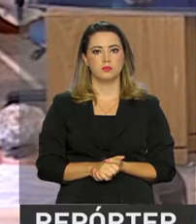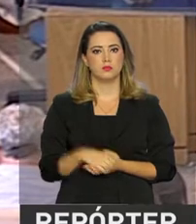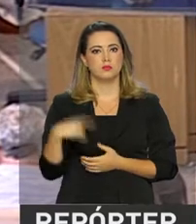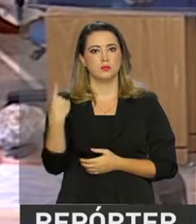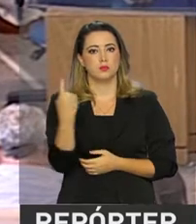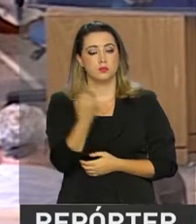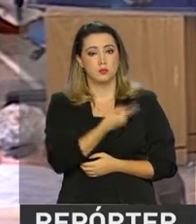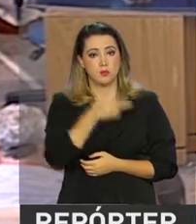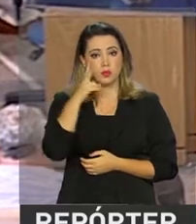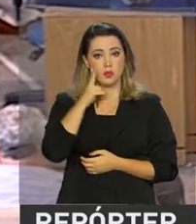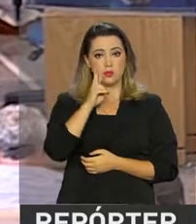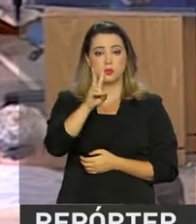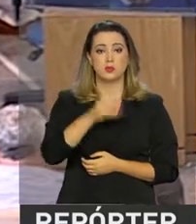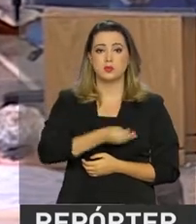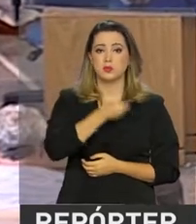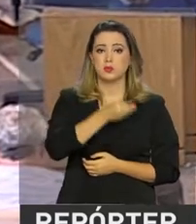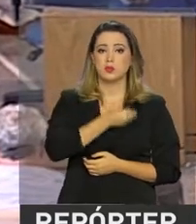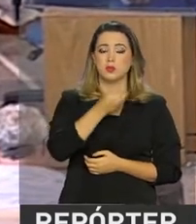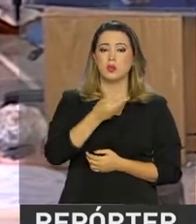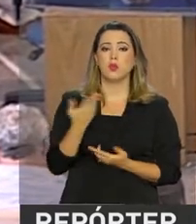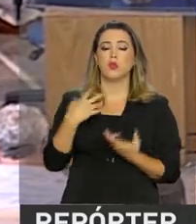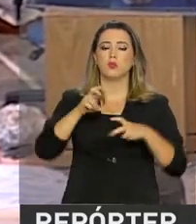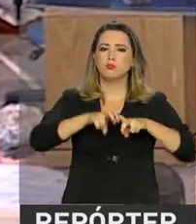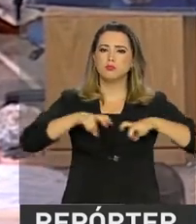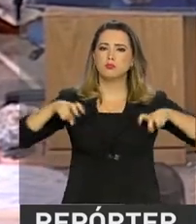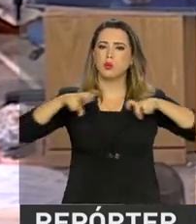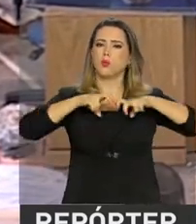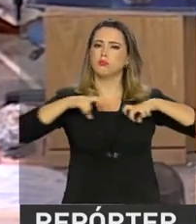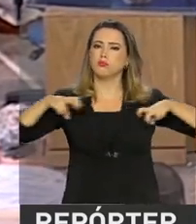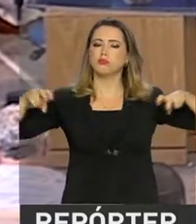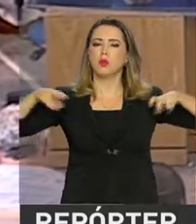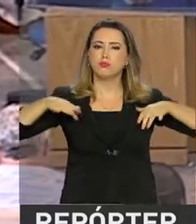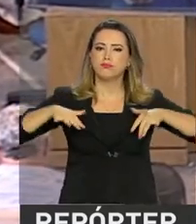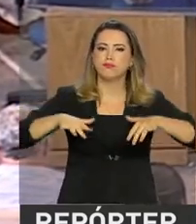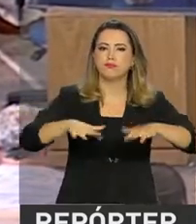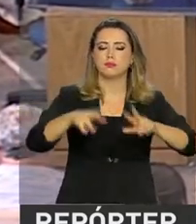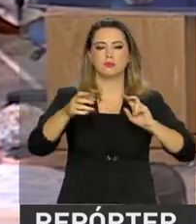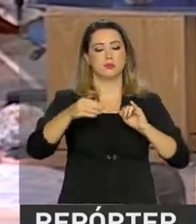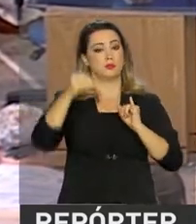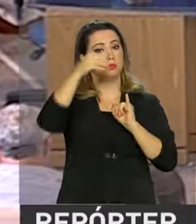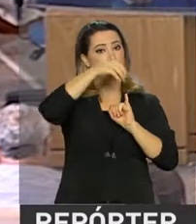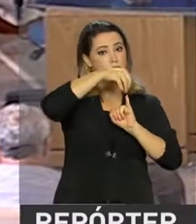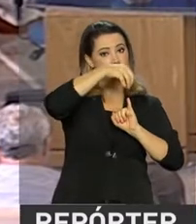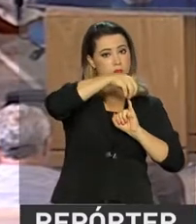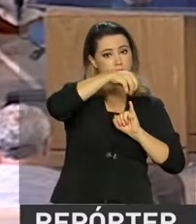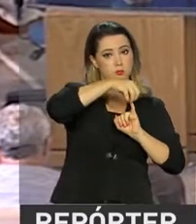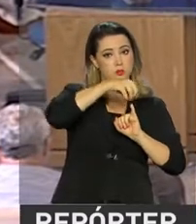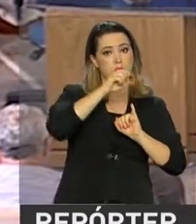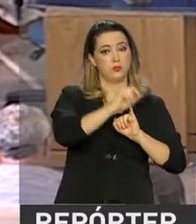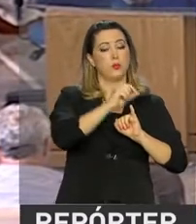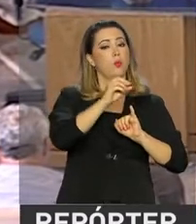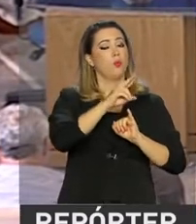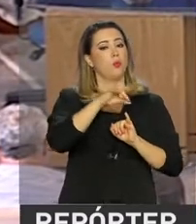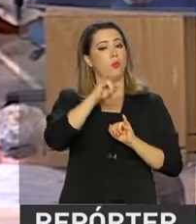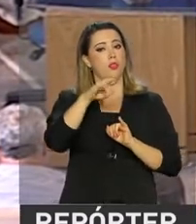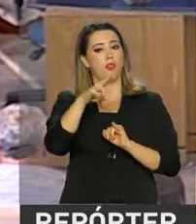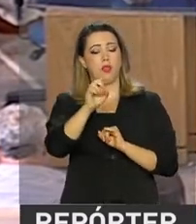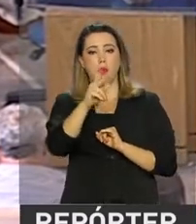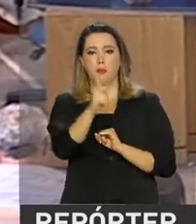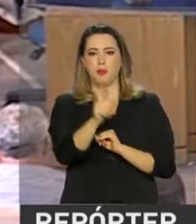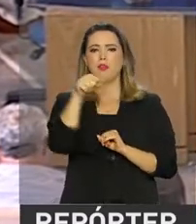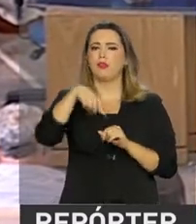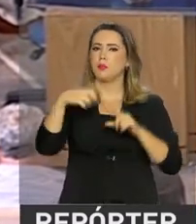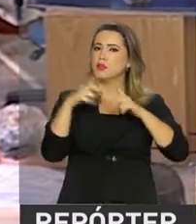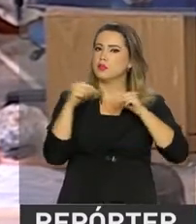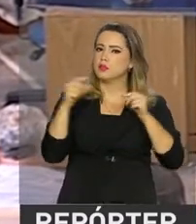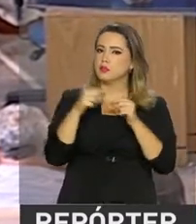Nós estamos acompanhando ao vivo, direto do auditório do Instituto Nacional de Estudos e Pesquisas Educacionais Anísio Teixeira, o INEP, em